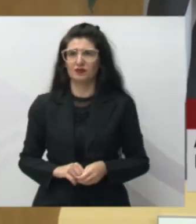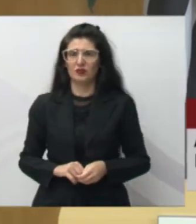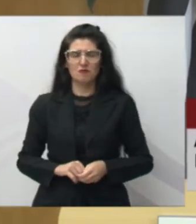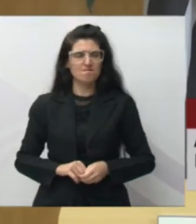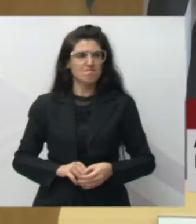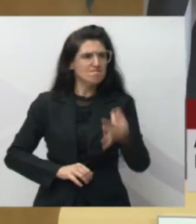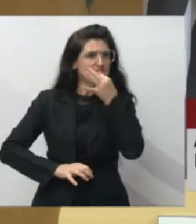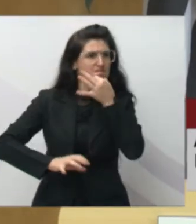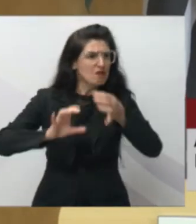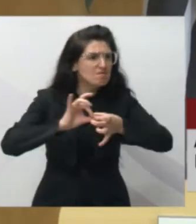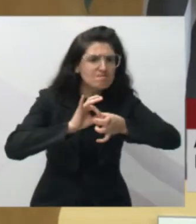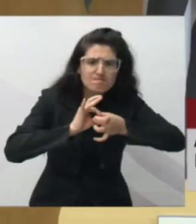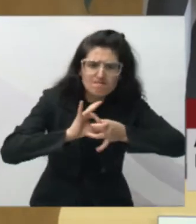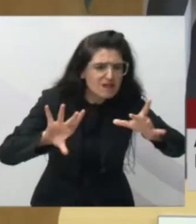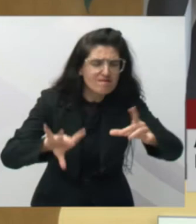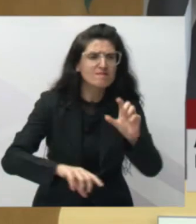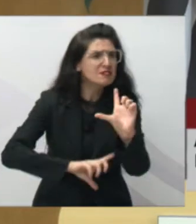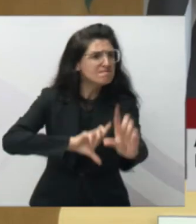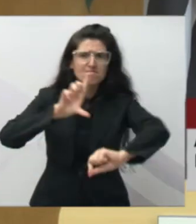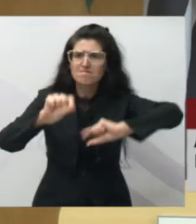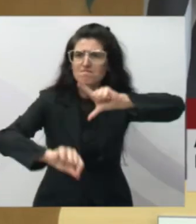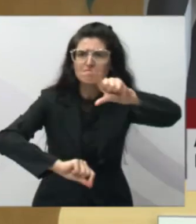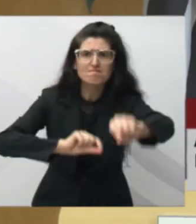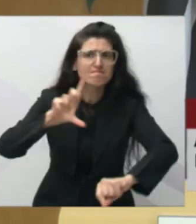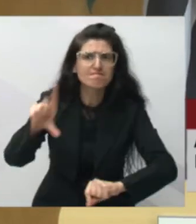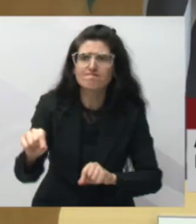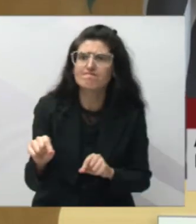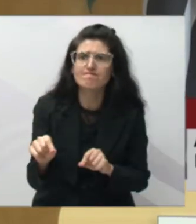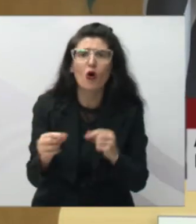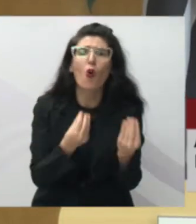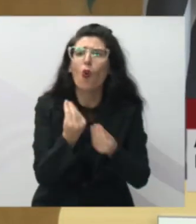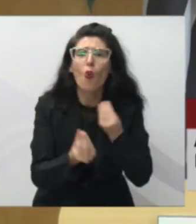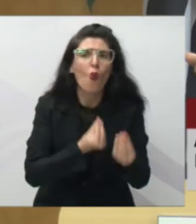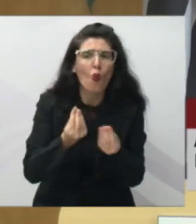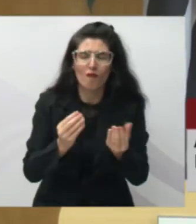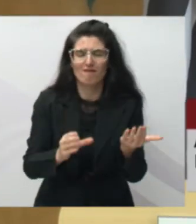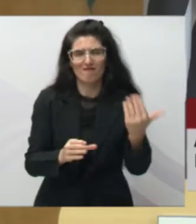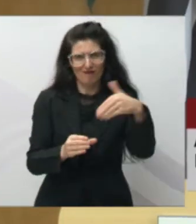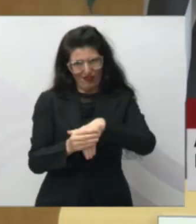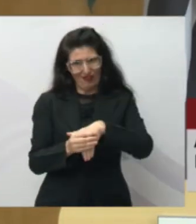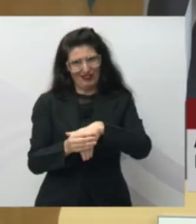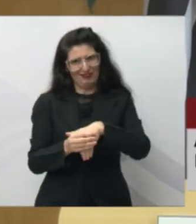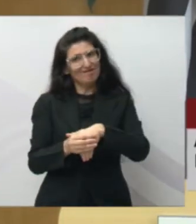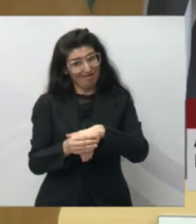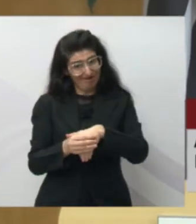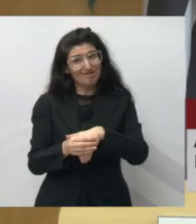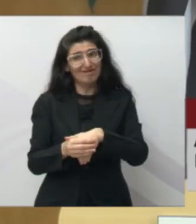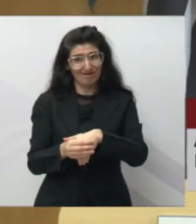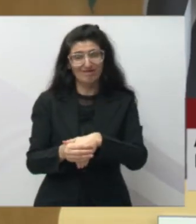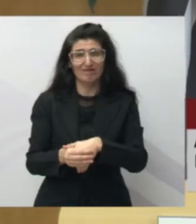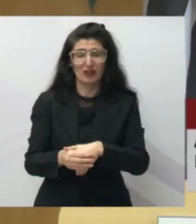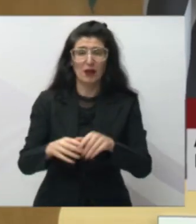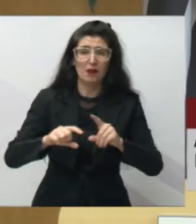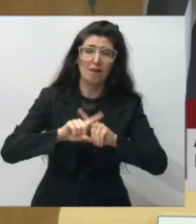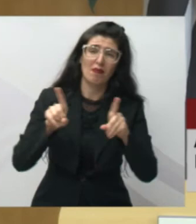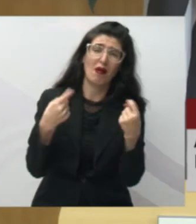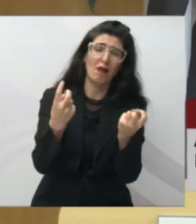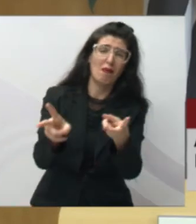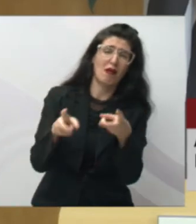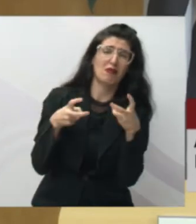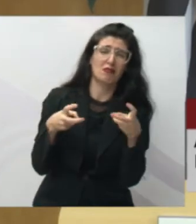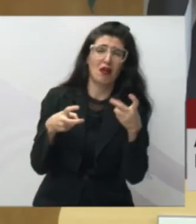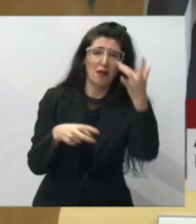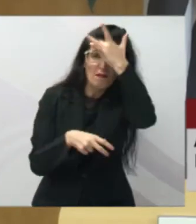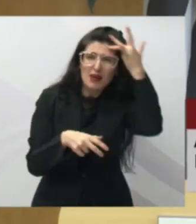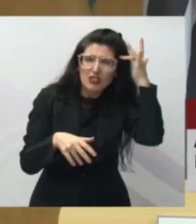de escolher, que é através do voto. Mas hoje, Flavinho, o que a gente vê, as pessoas nas redes